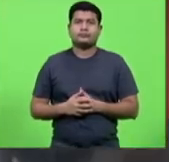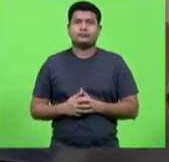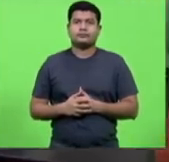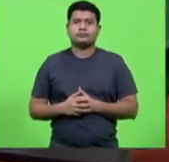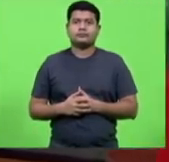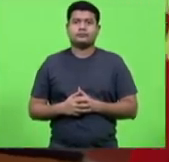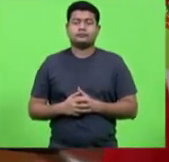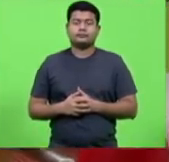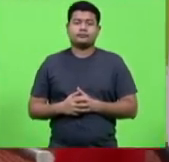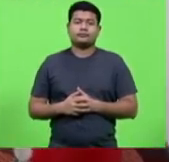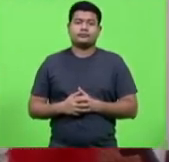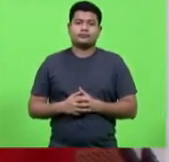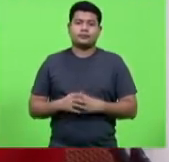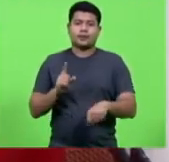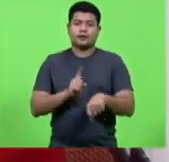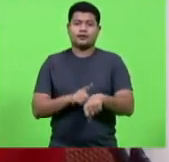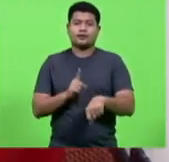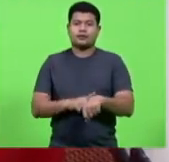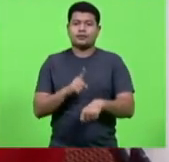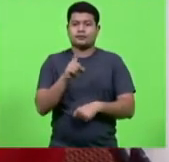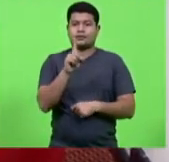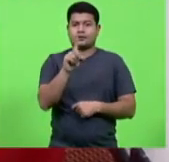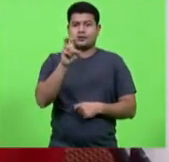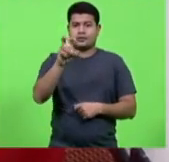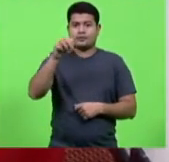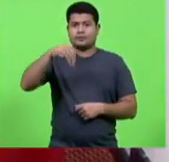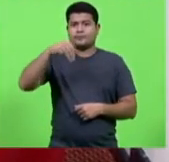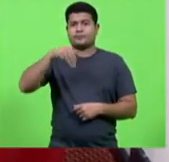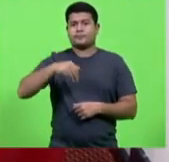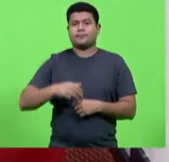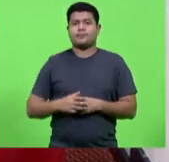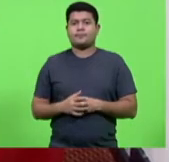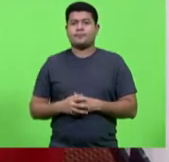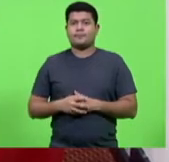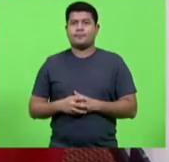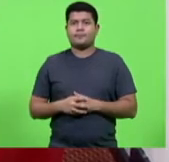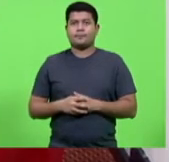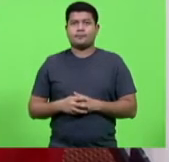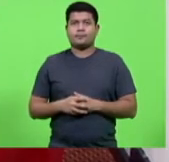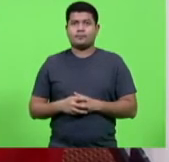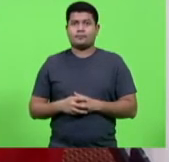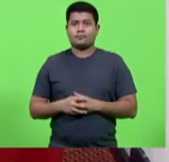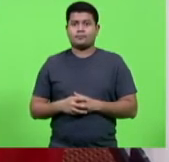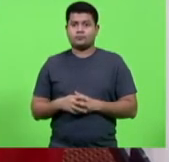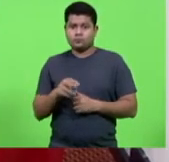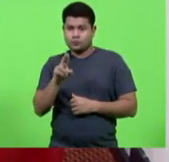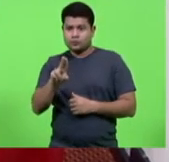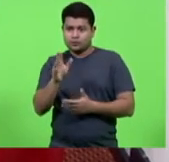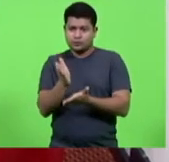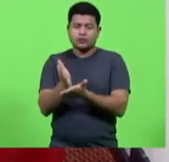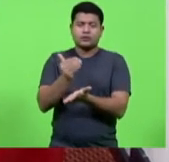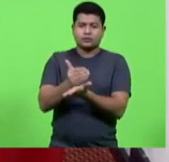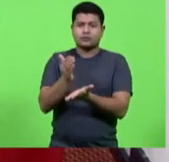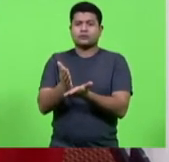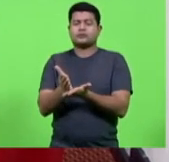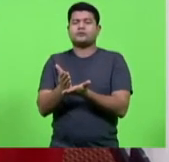Pelo tempo de até 15 minutos também. Deputado Gessé também vai fazer parte? Ah, vão dividir. Ok.